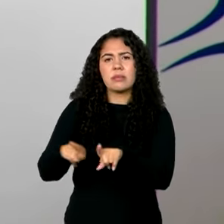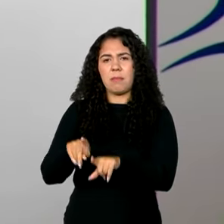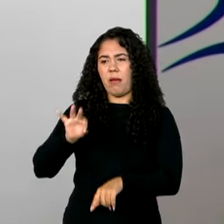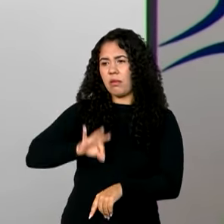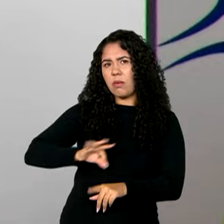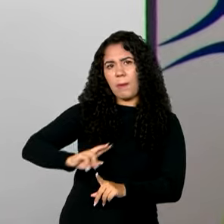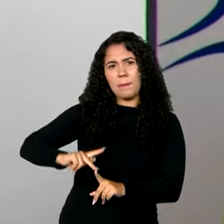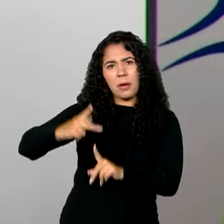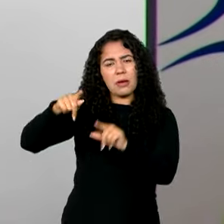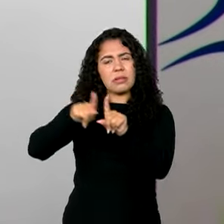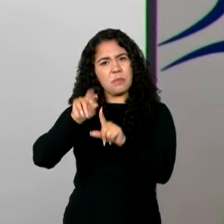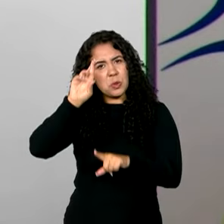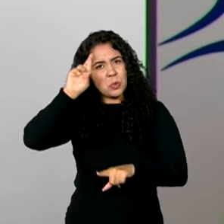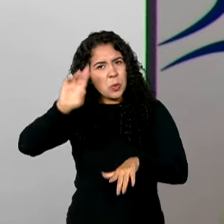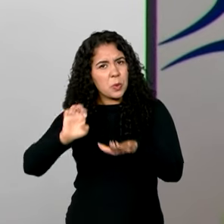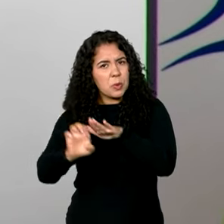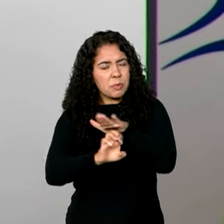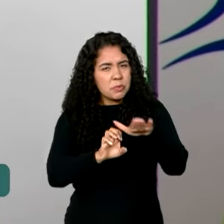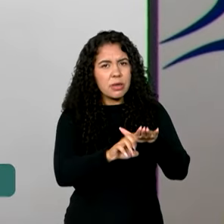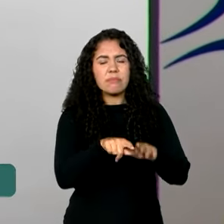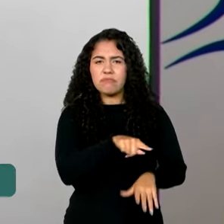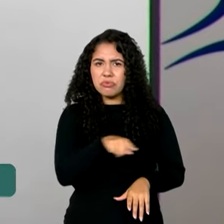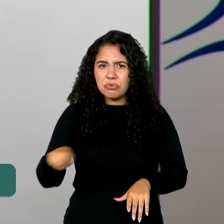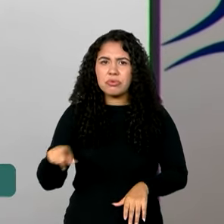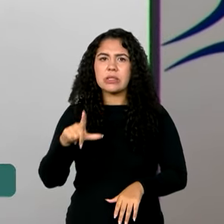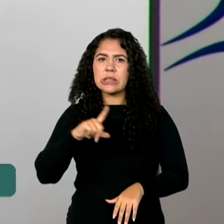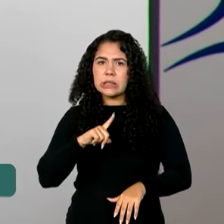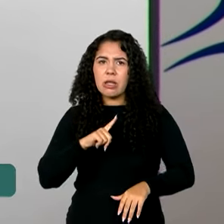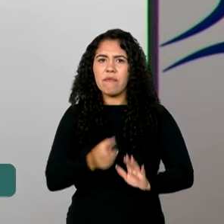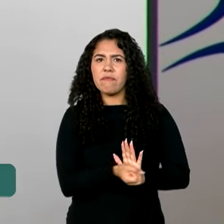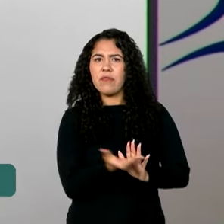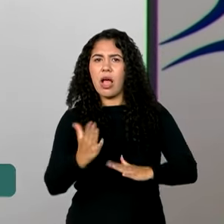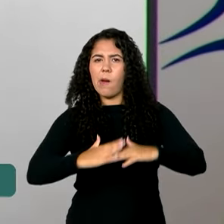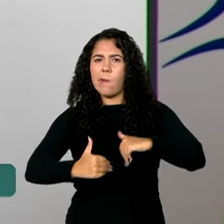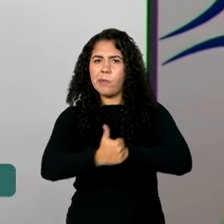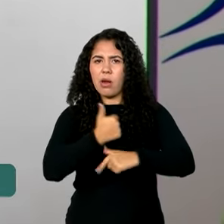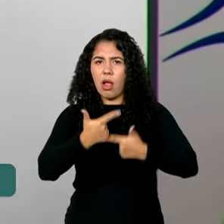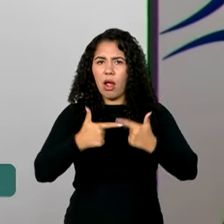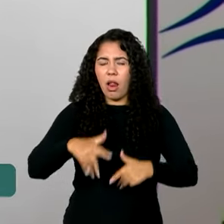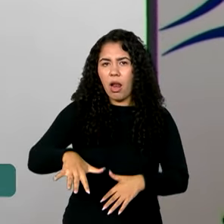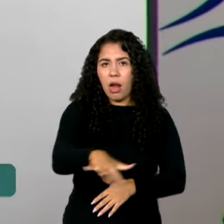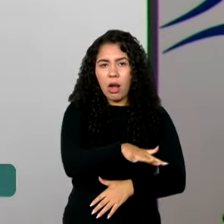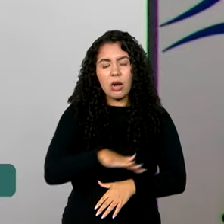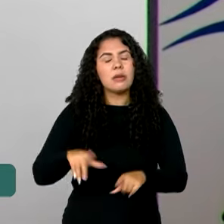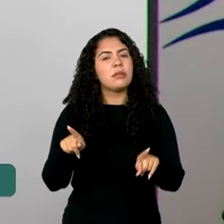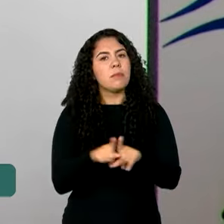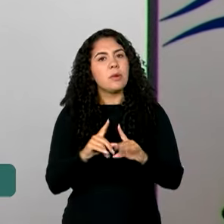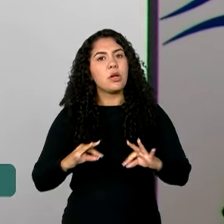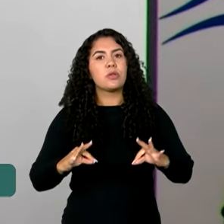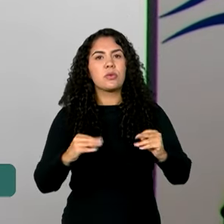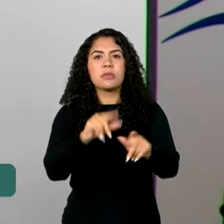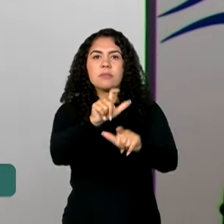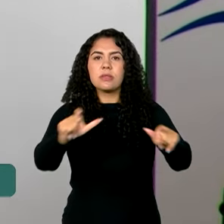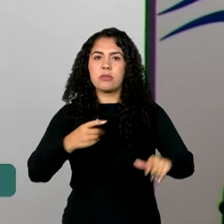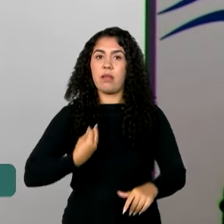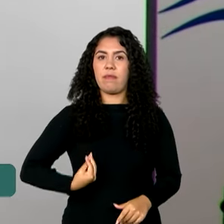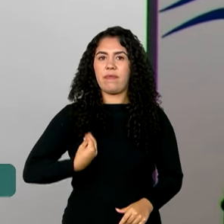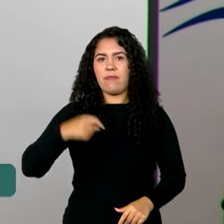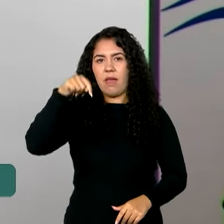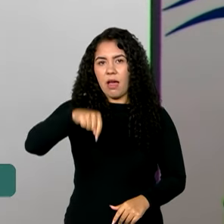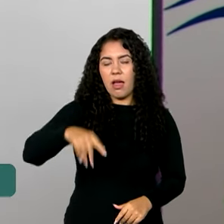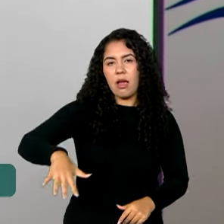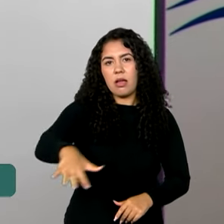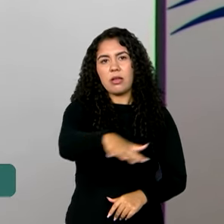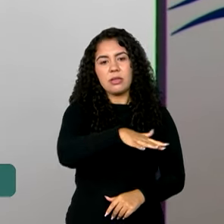para os empresários, que aqui têm as suas atividades profissionais, mas também para todos os gaúchos e gaúchas que, de uma certa forma,